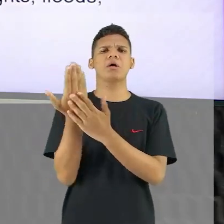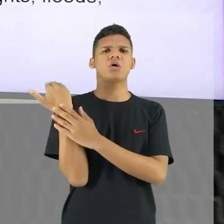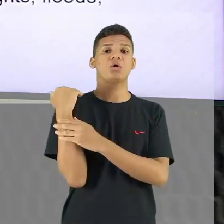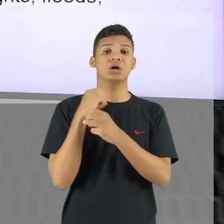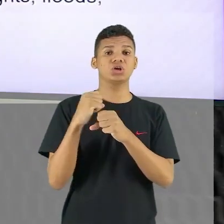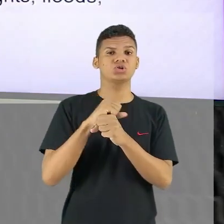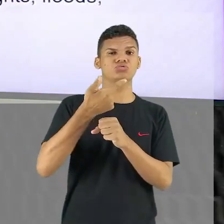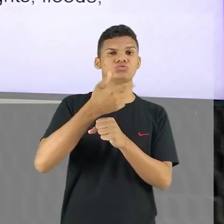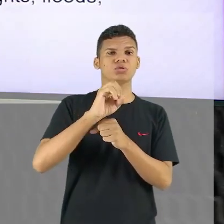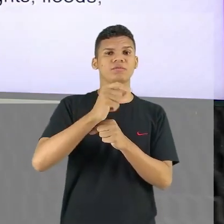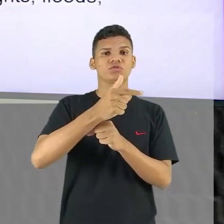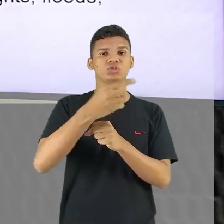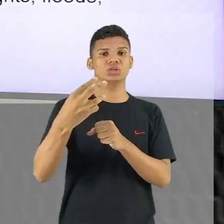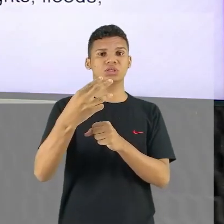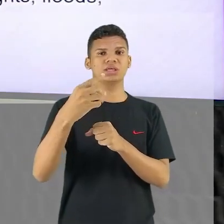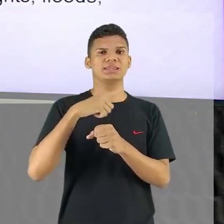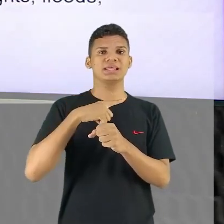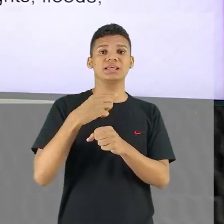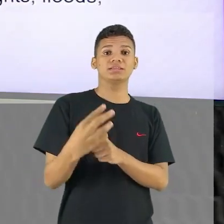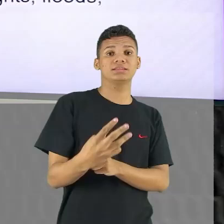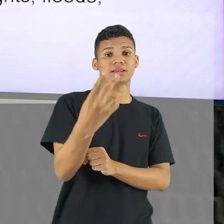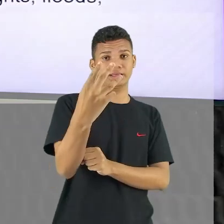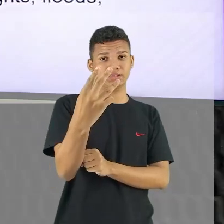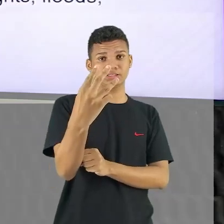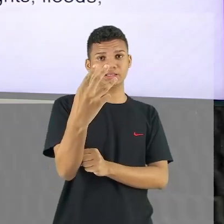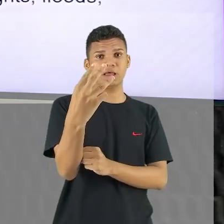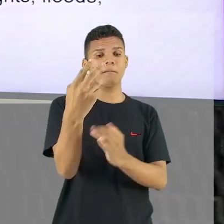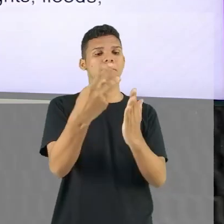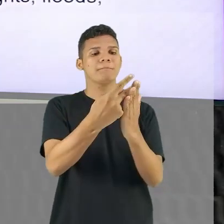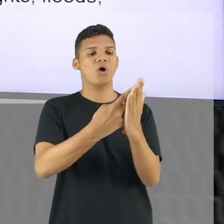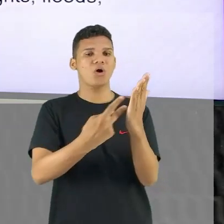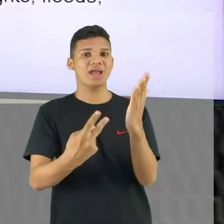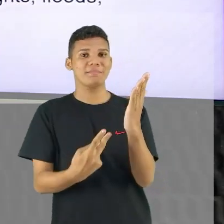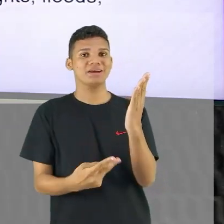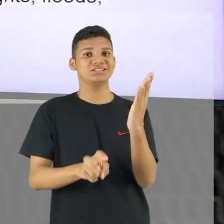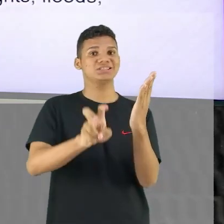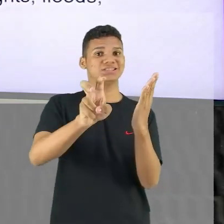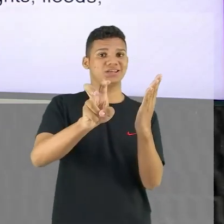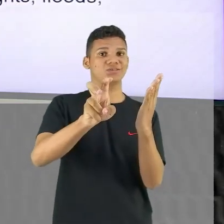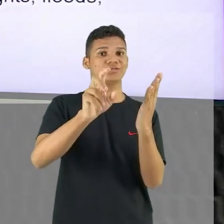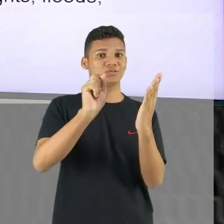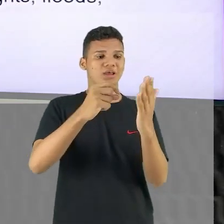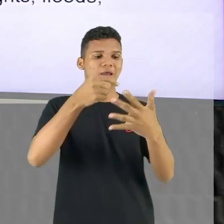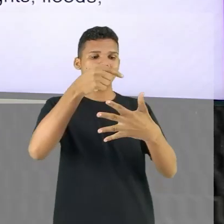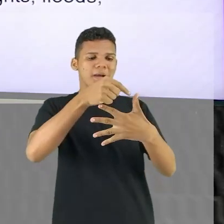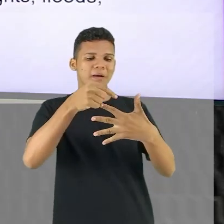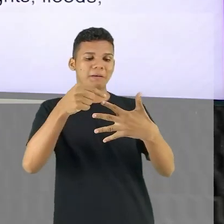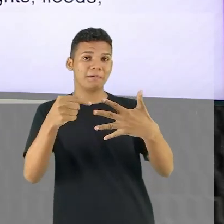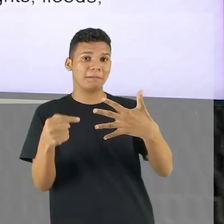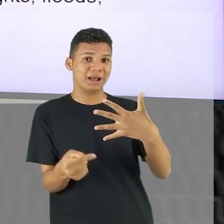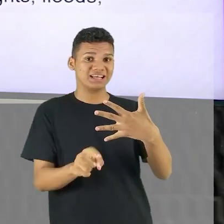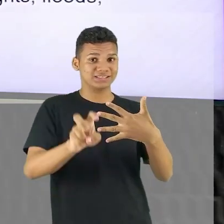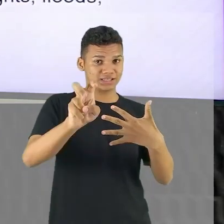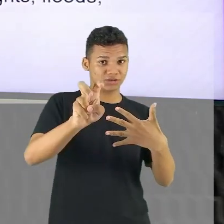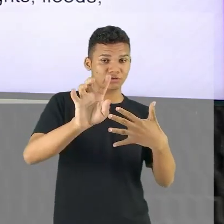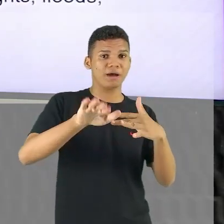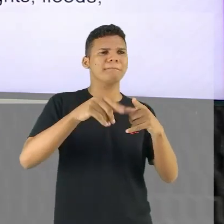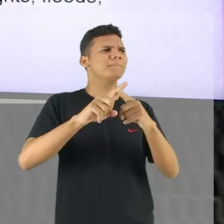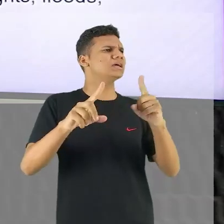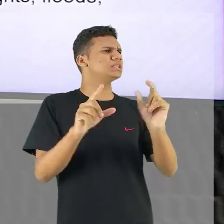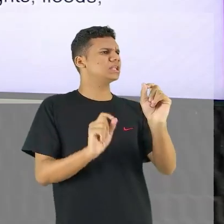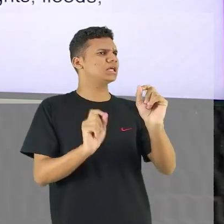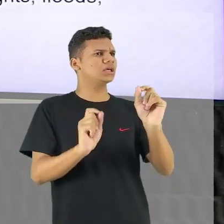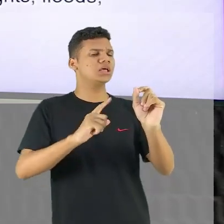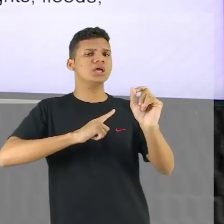passado, 2023, foram 3 poemas de 5 questões. Então você percebe que tem uma importância